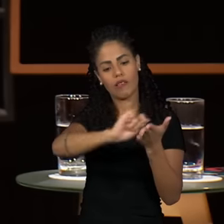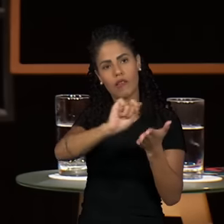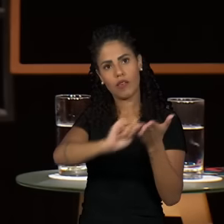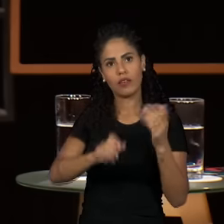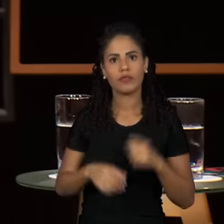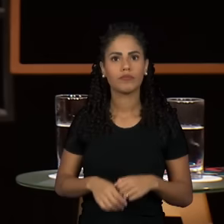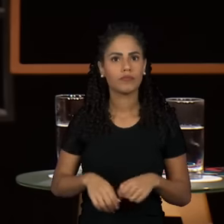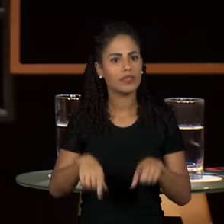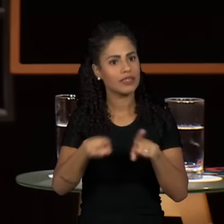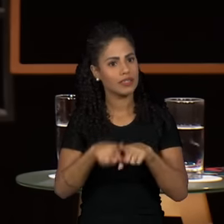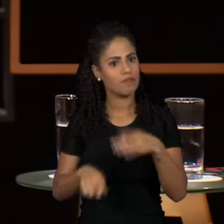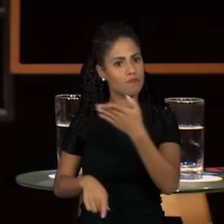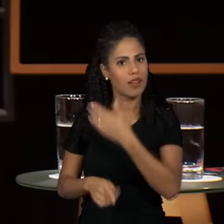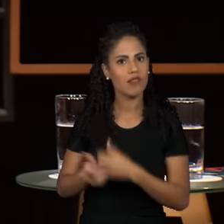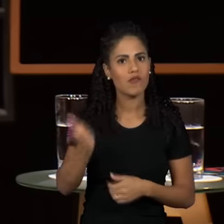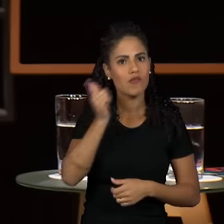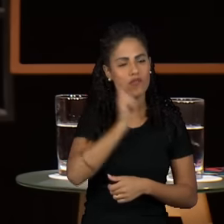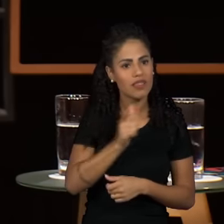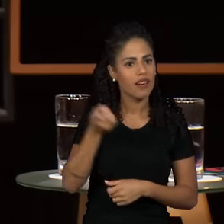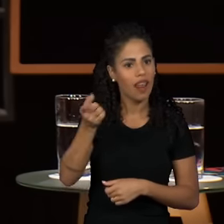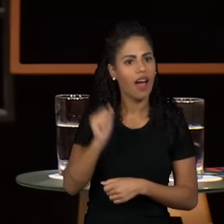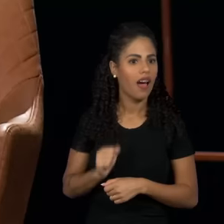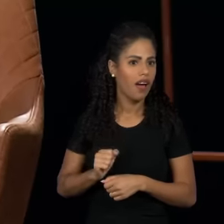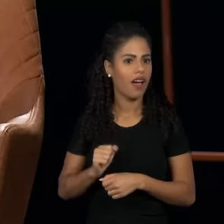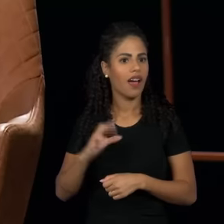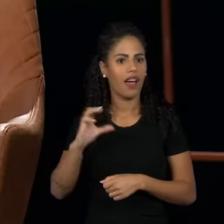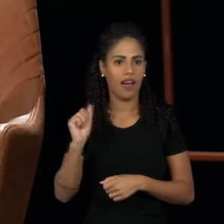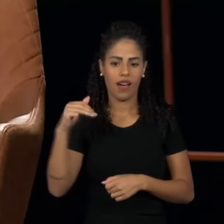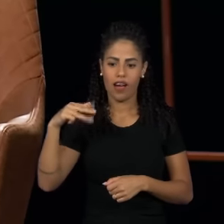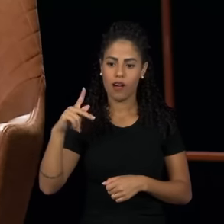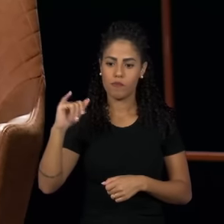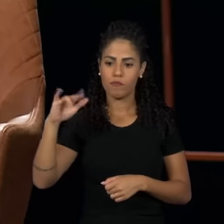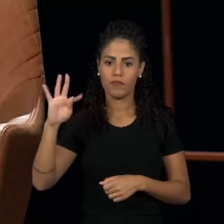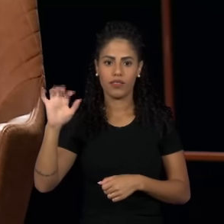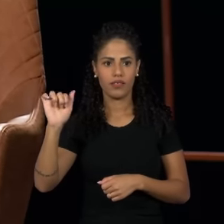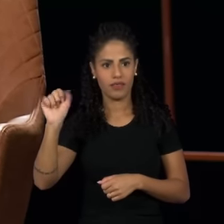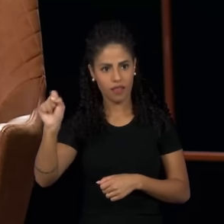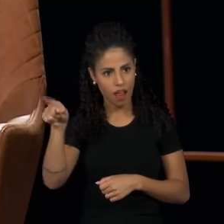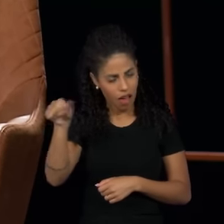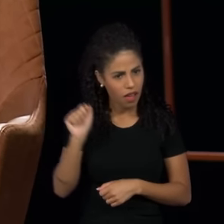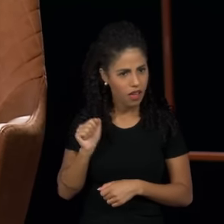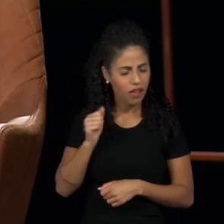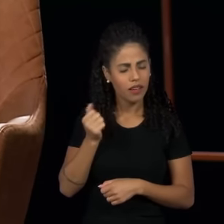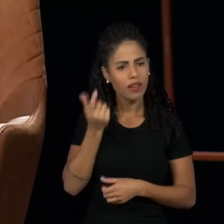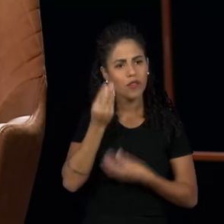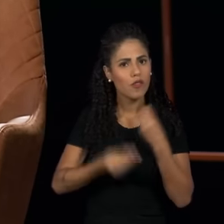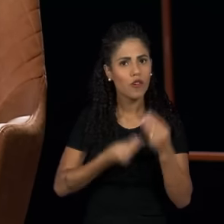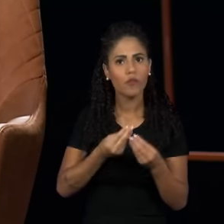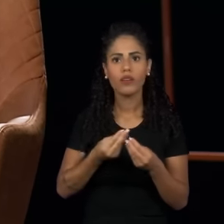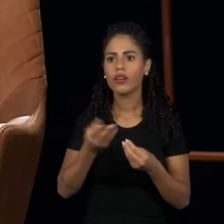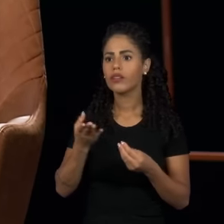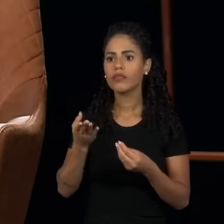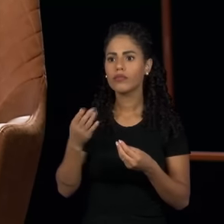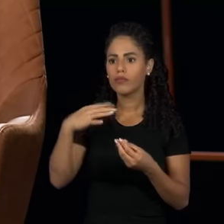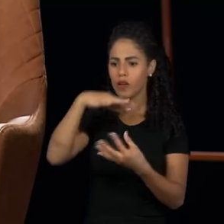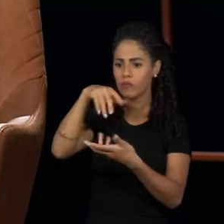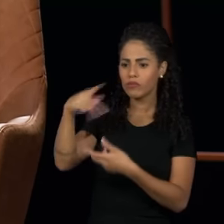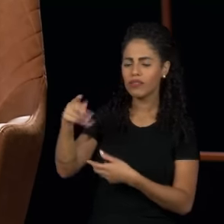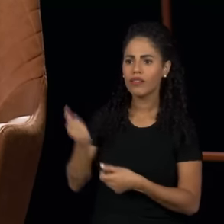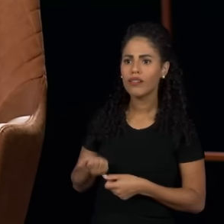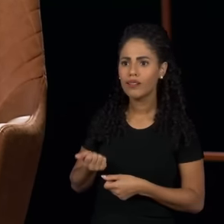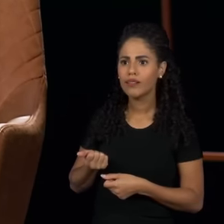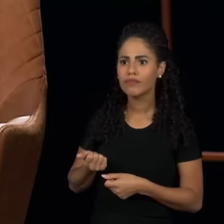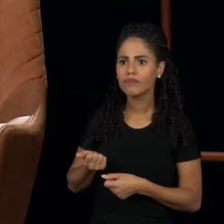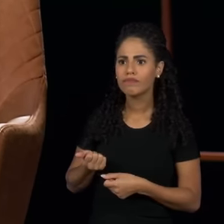na Vila Campista, né? É, na aldeia Campista. Campista, que ele morou um tempo. É o universo dele, né? A